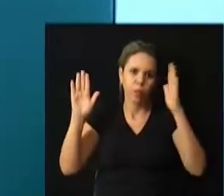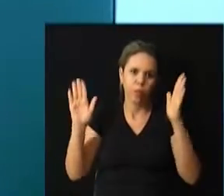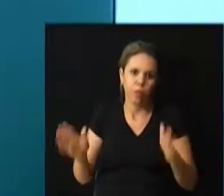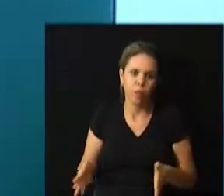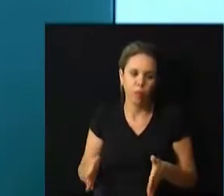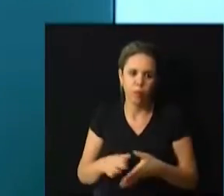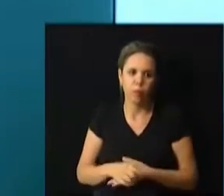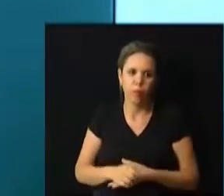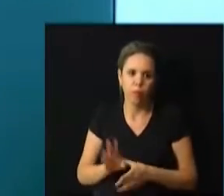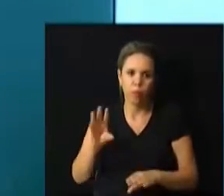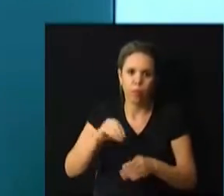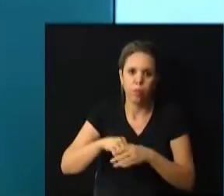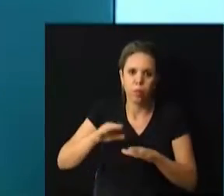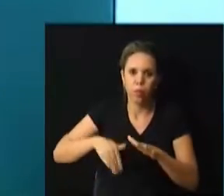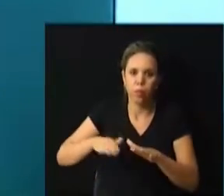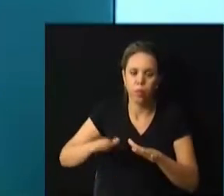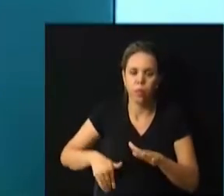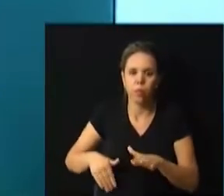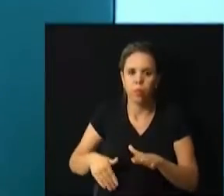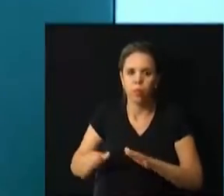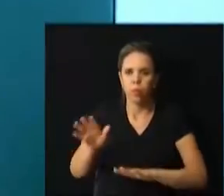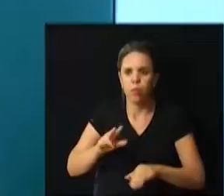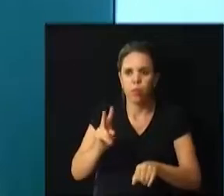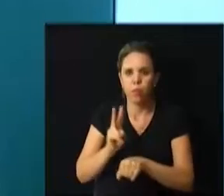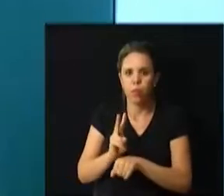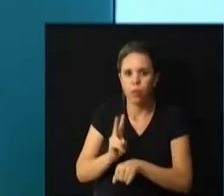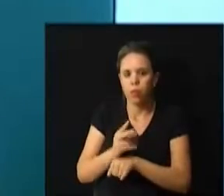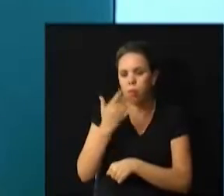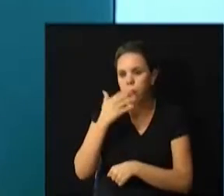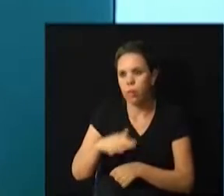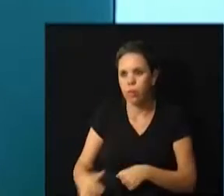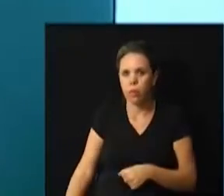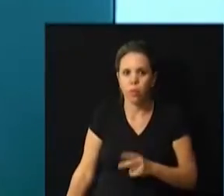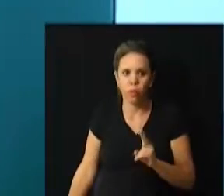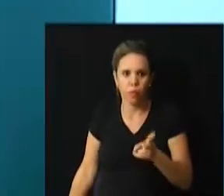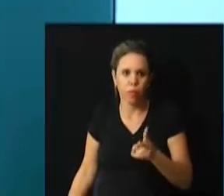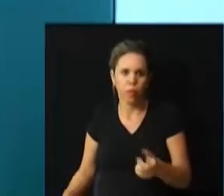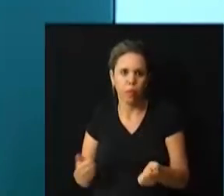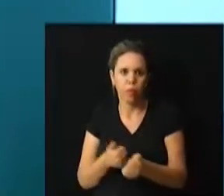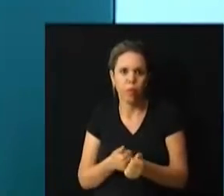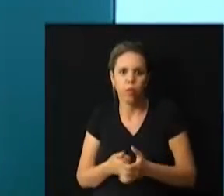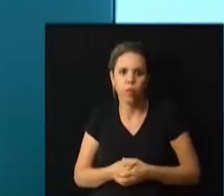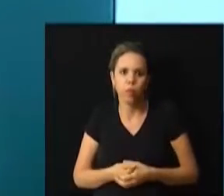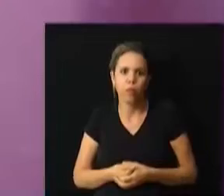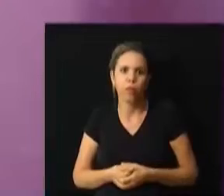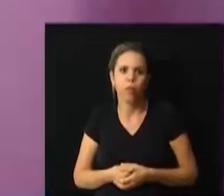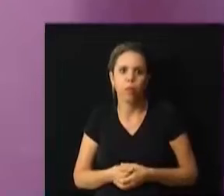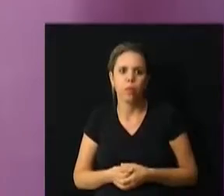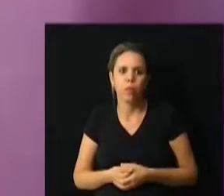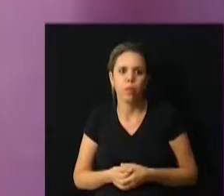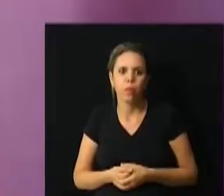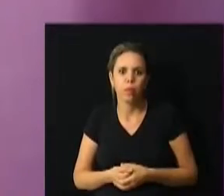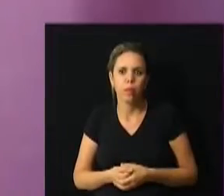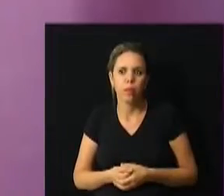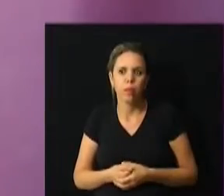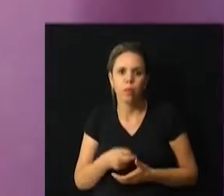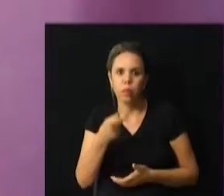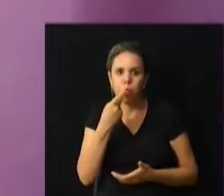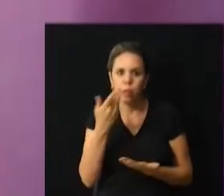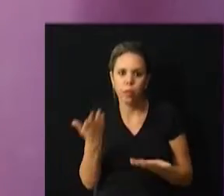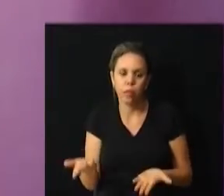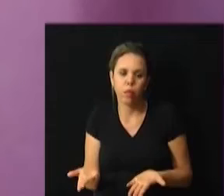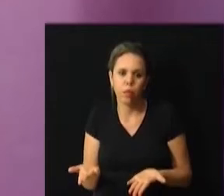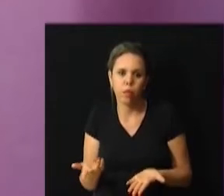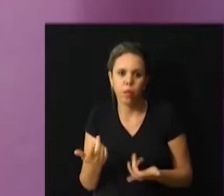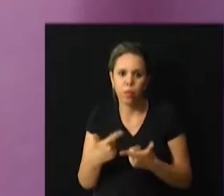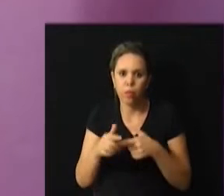um adulto, de preferência dentro da piscina, para tomar conta dessas crianças. E sempre do lado. Doutor,